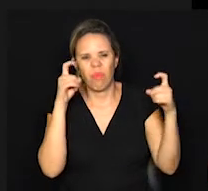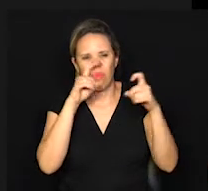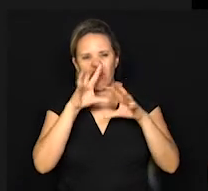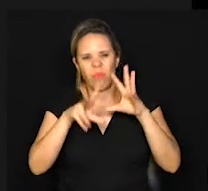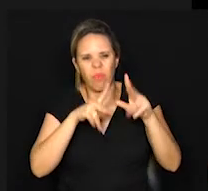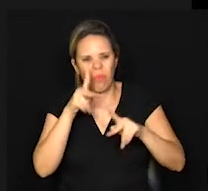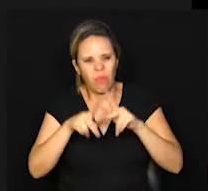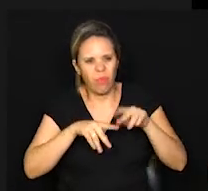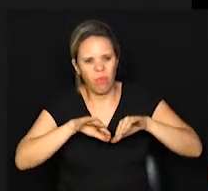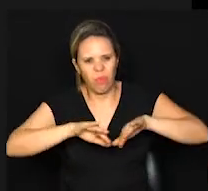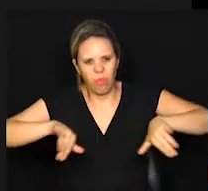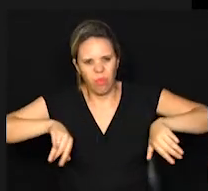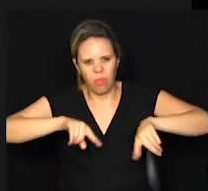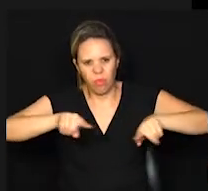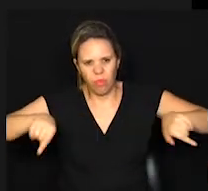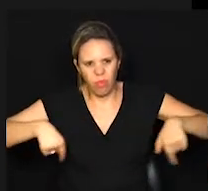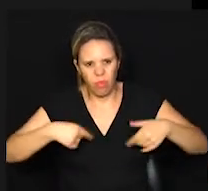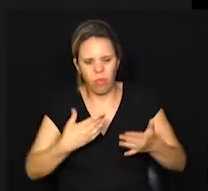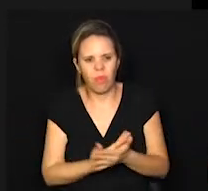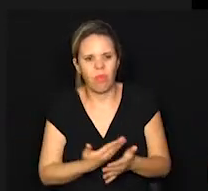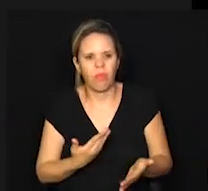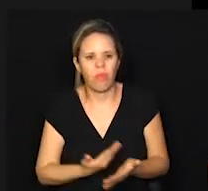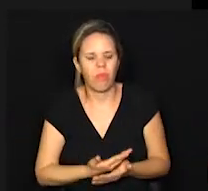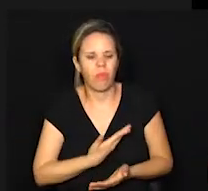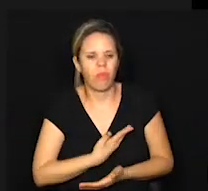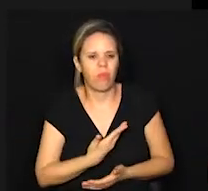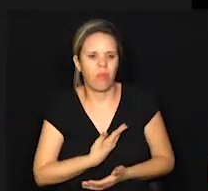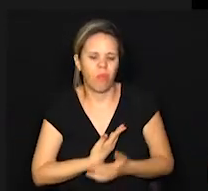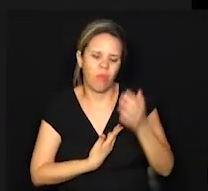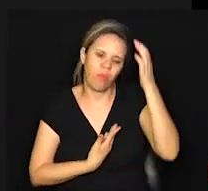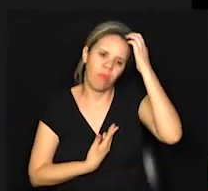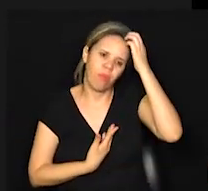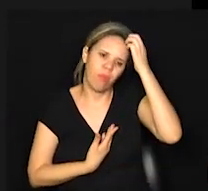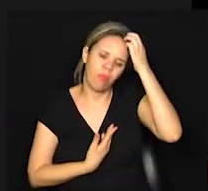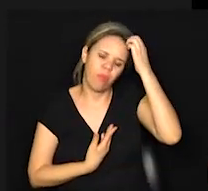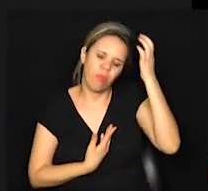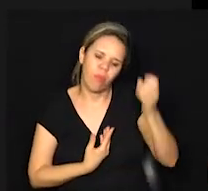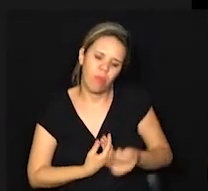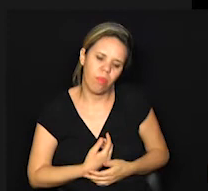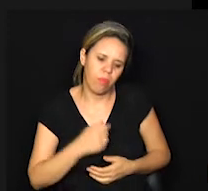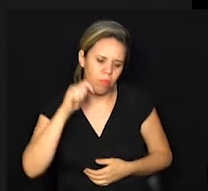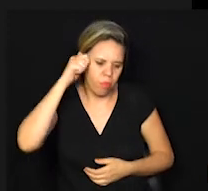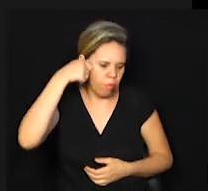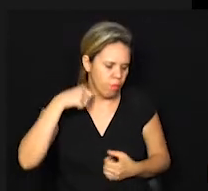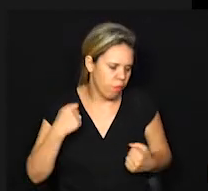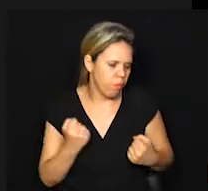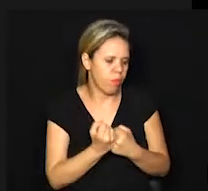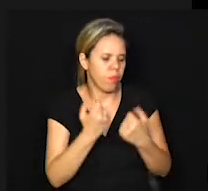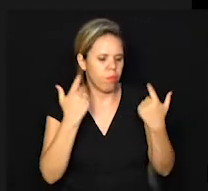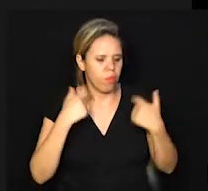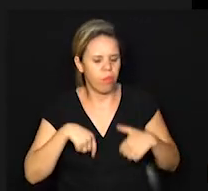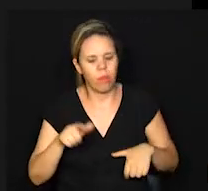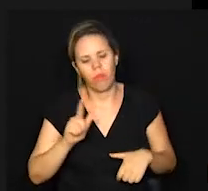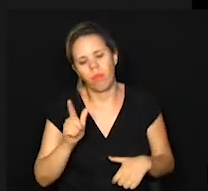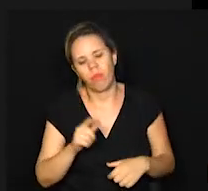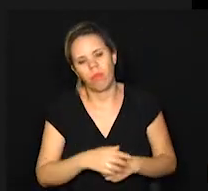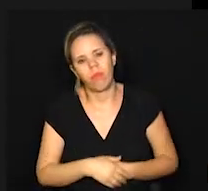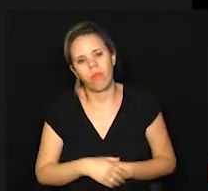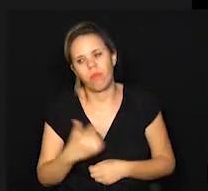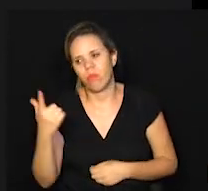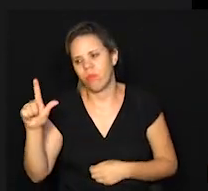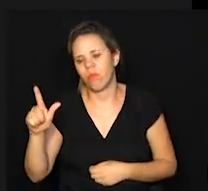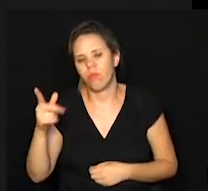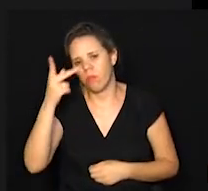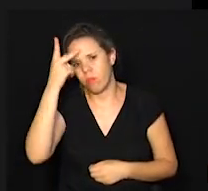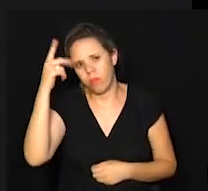se dividiu na sala. As minhas amigas que são pretas me apoiaram, claro. Os outros